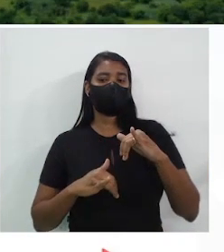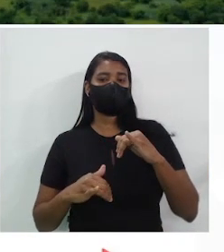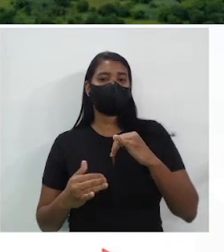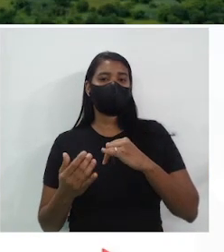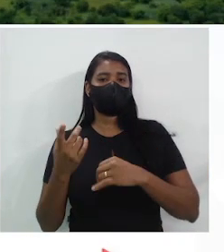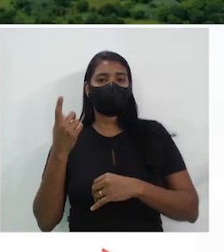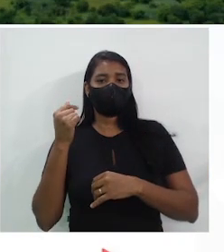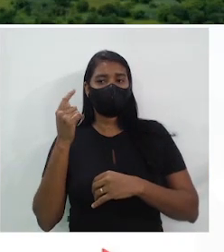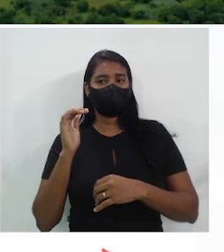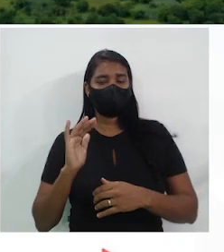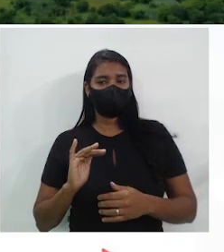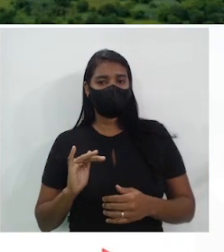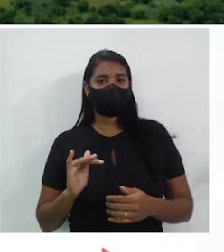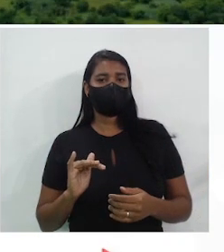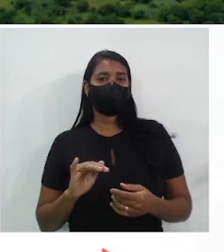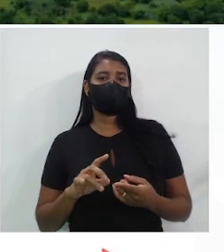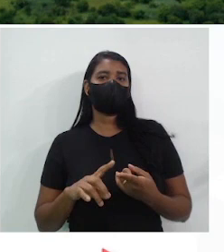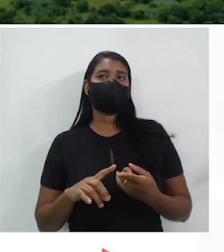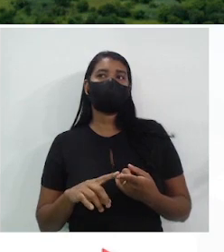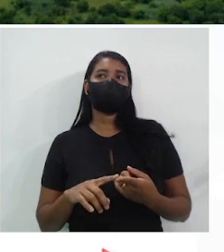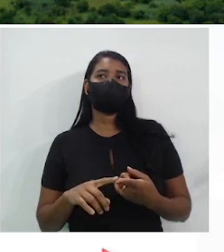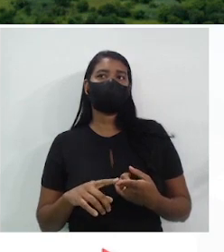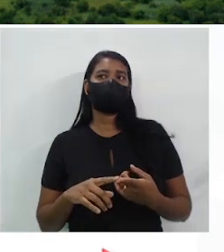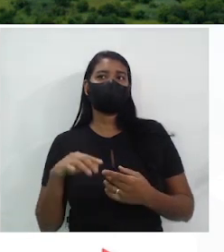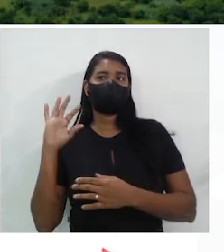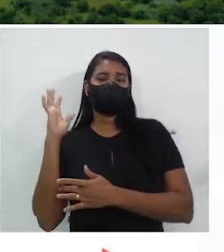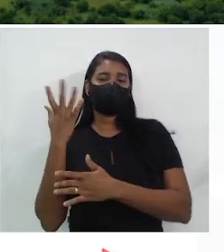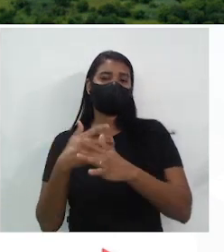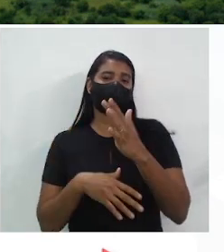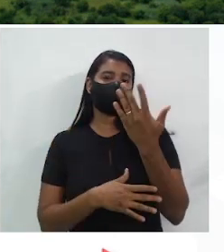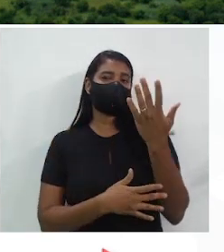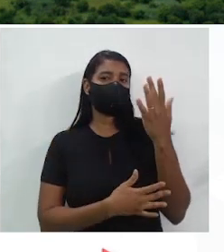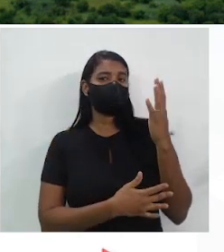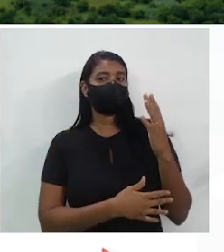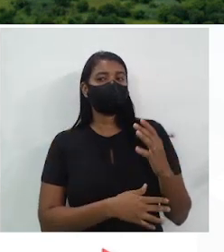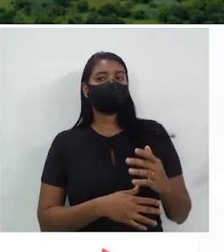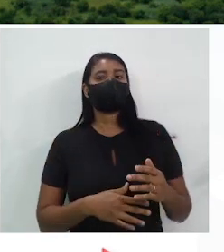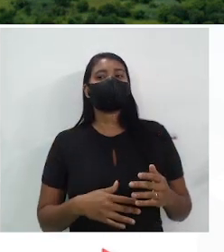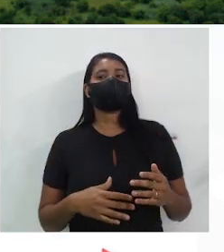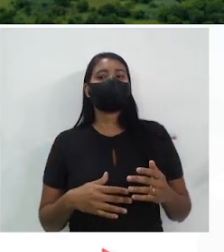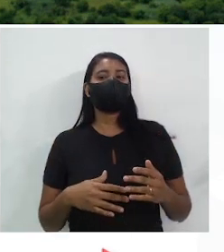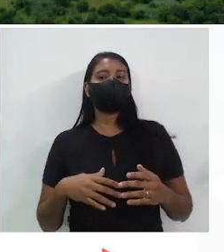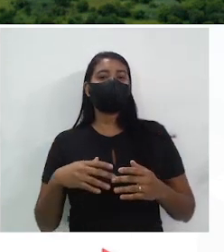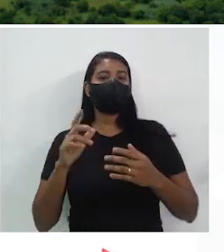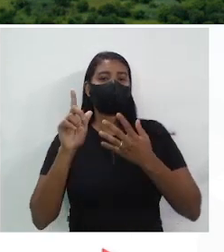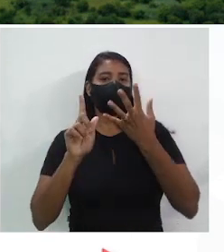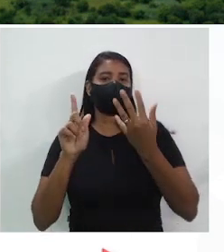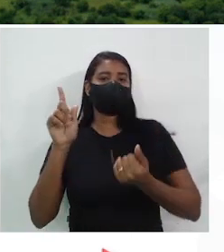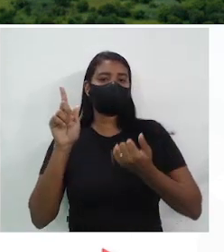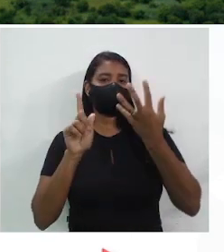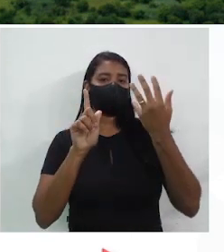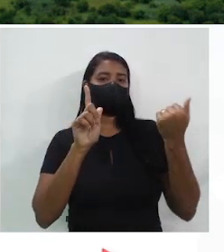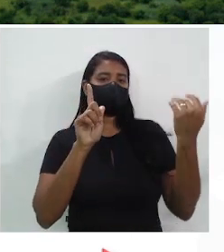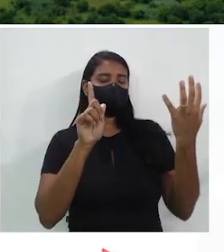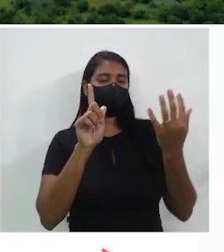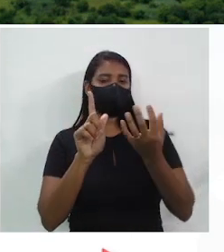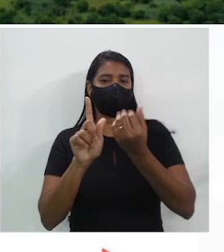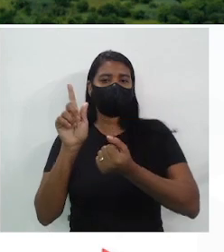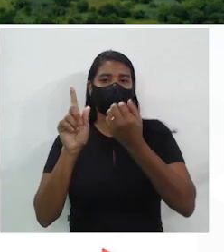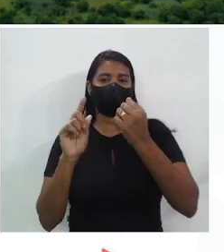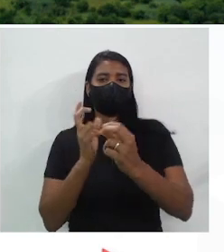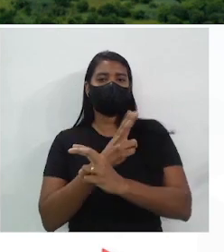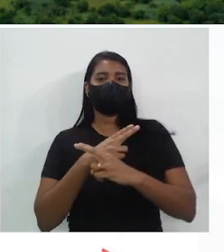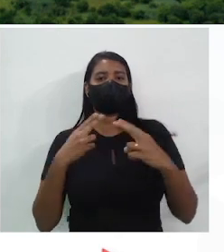baixo custo, isso sem agredir a natureza e não emitindo gases na atmosfera